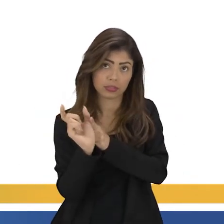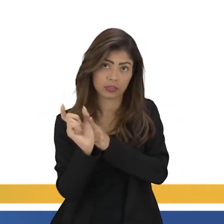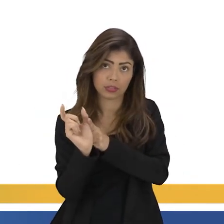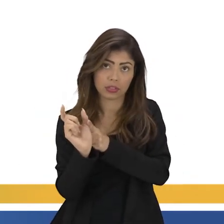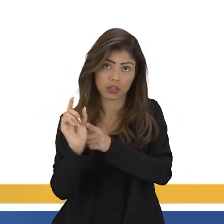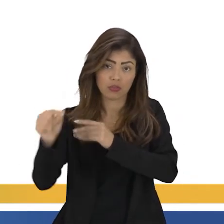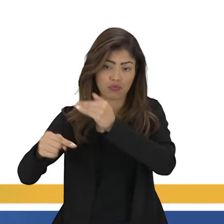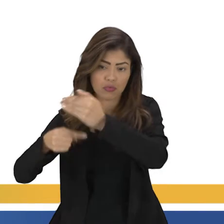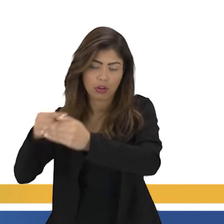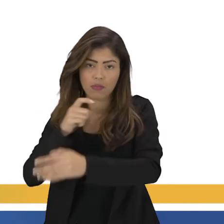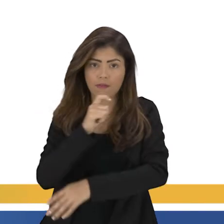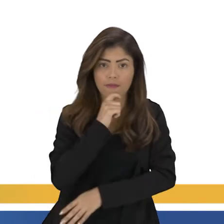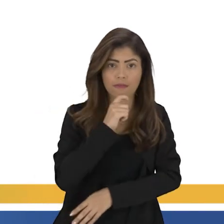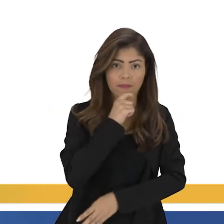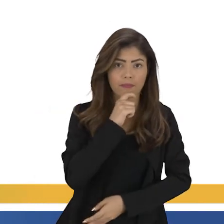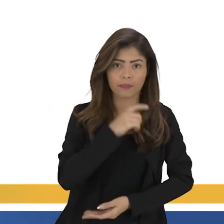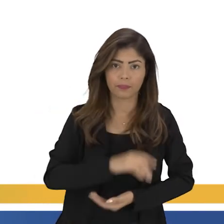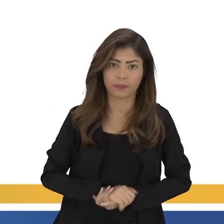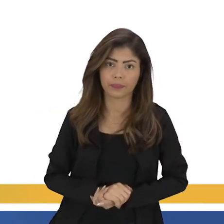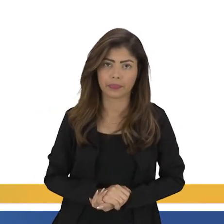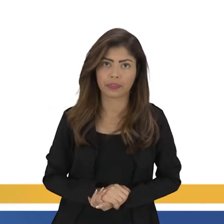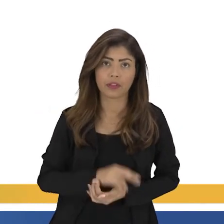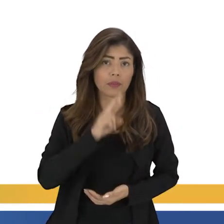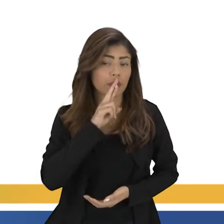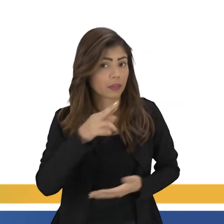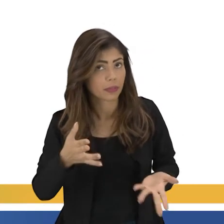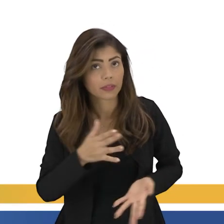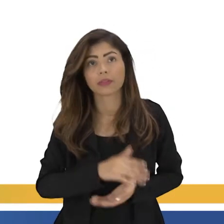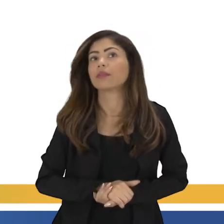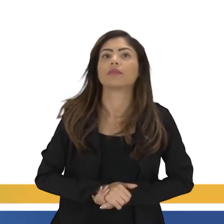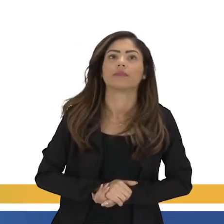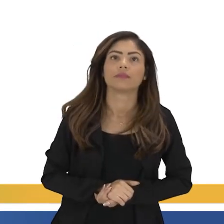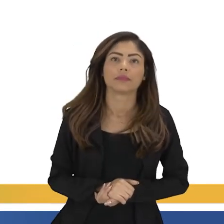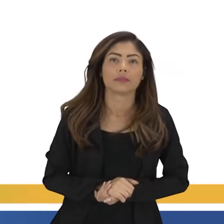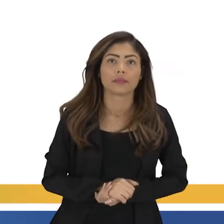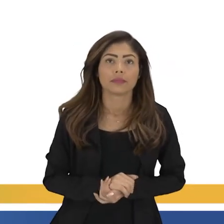durante o inverno. Vamos às respostas?